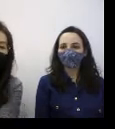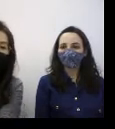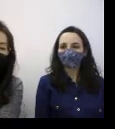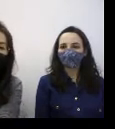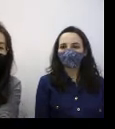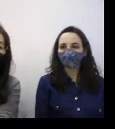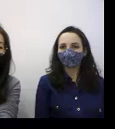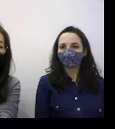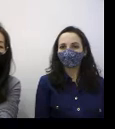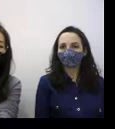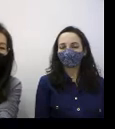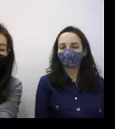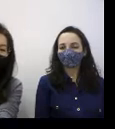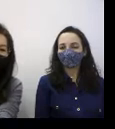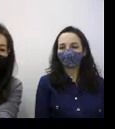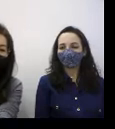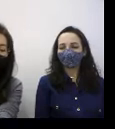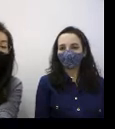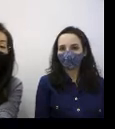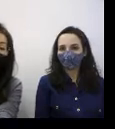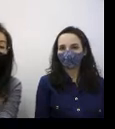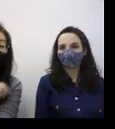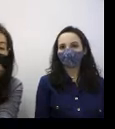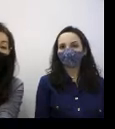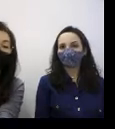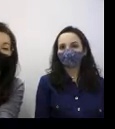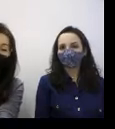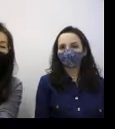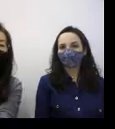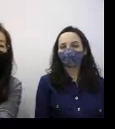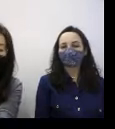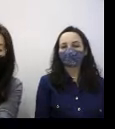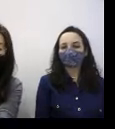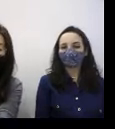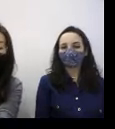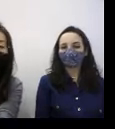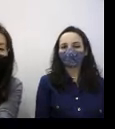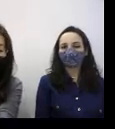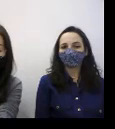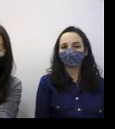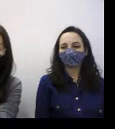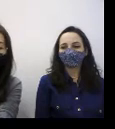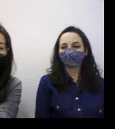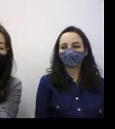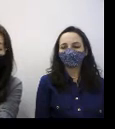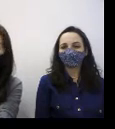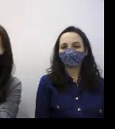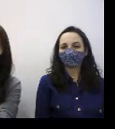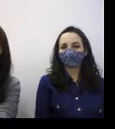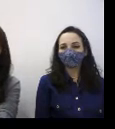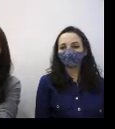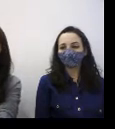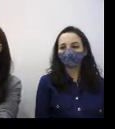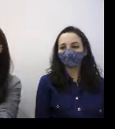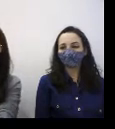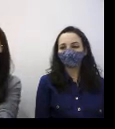as variáveis da minha vida comecem a funcionar melhor? Então, a gente tem que atacar esses pontos também. E a alimentação saudável é uma